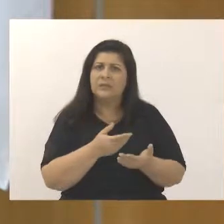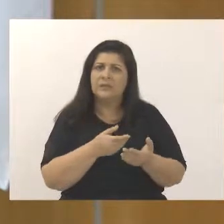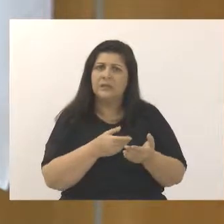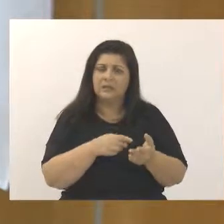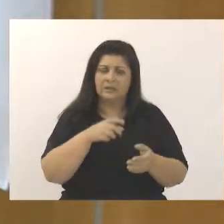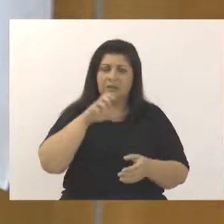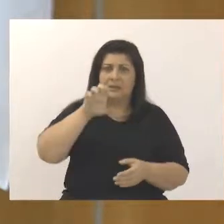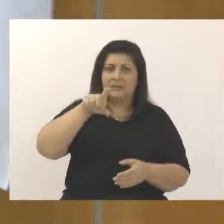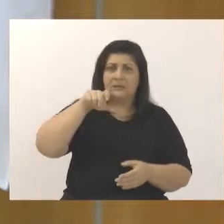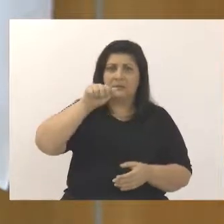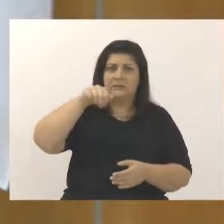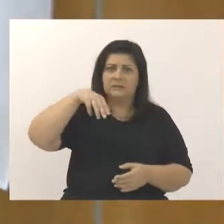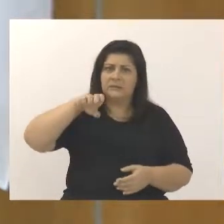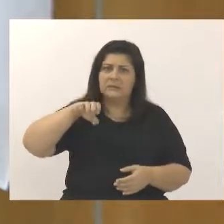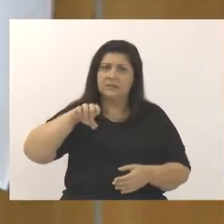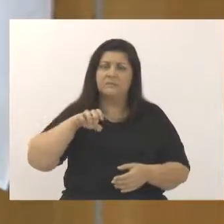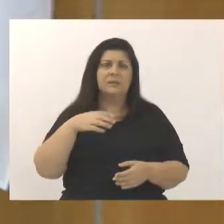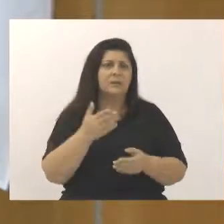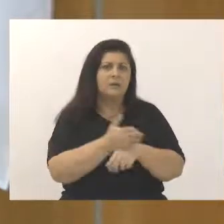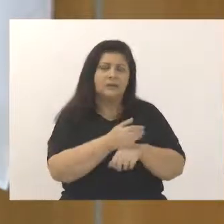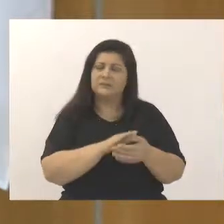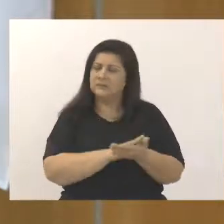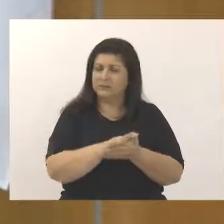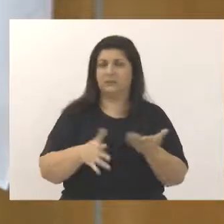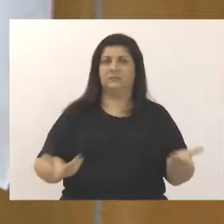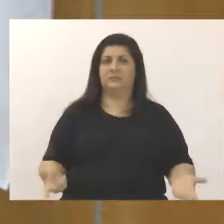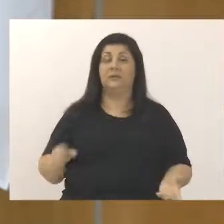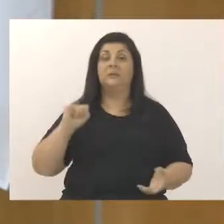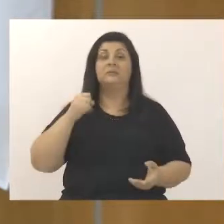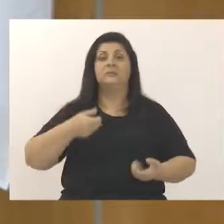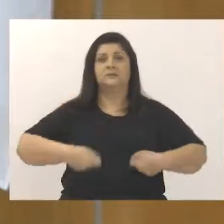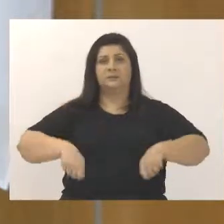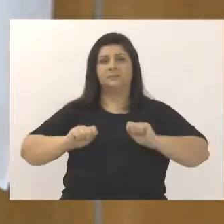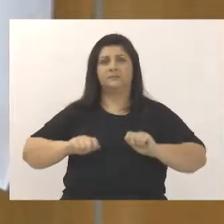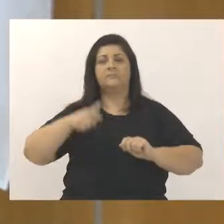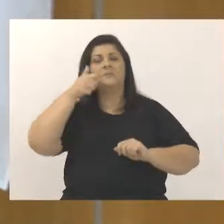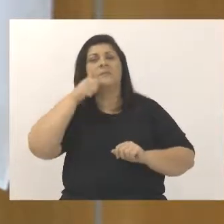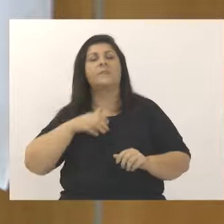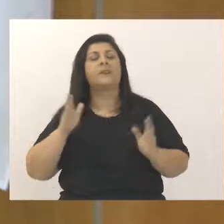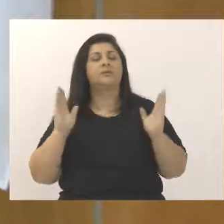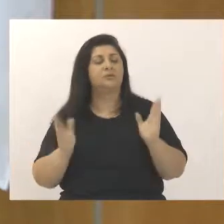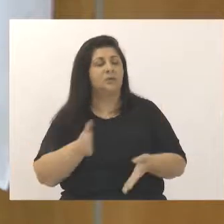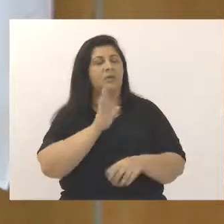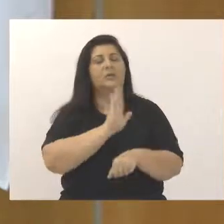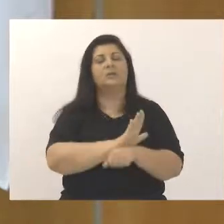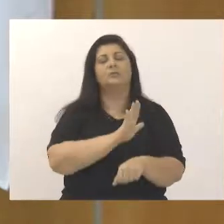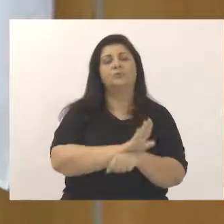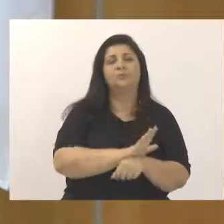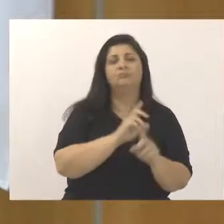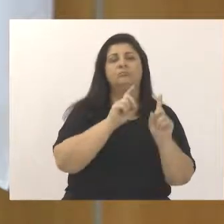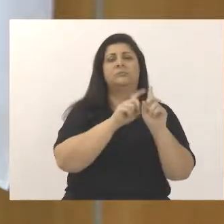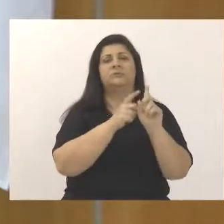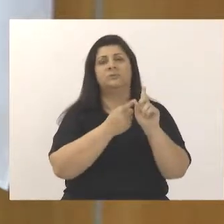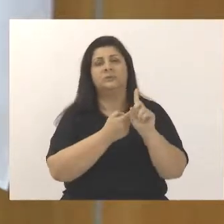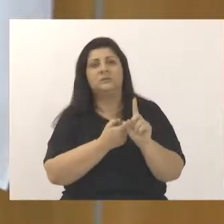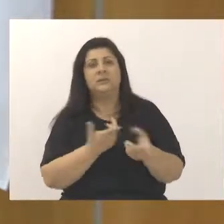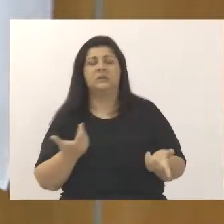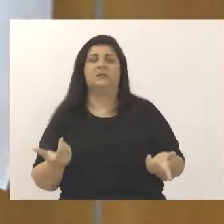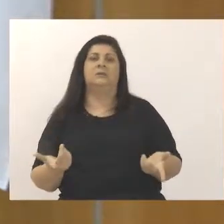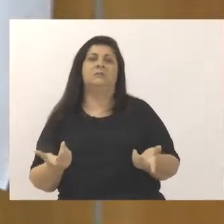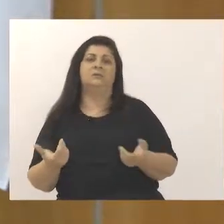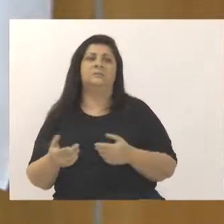gente capacita as pessoas que já têm o hábito de visitar as mães como pastoral da